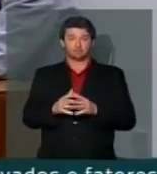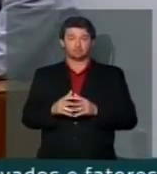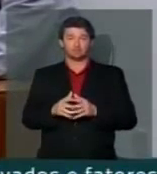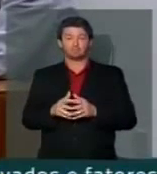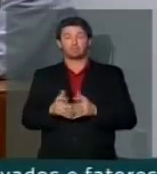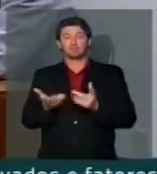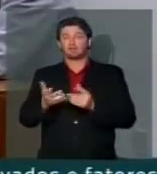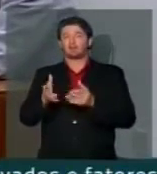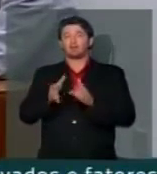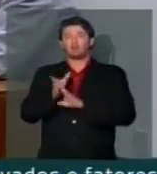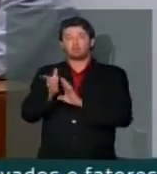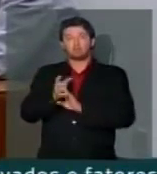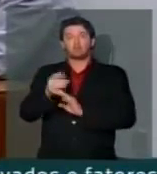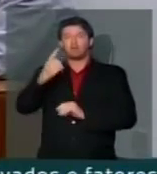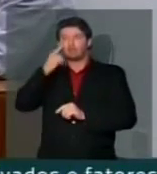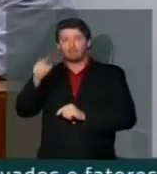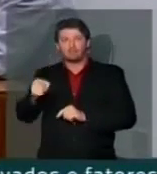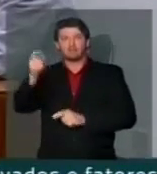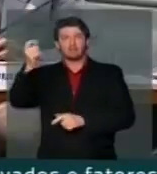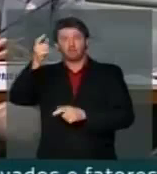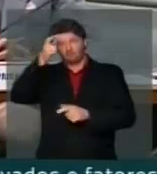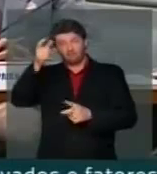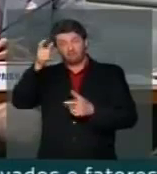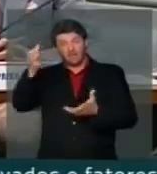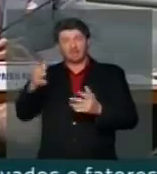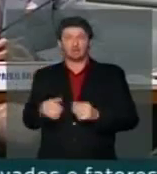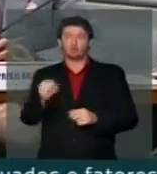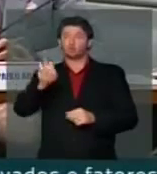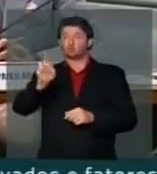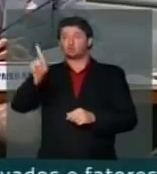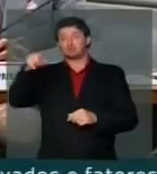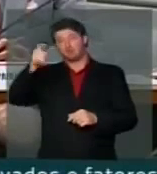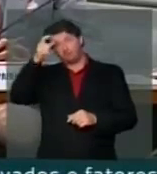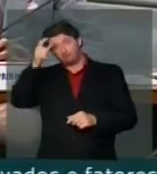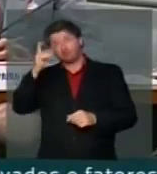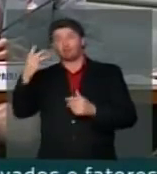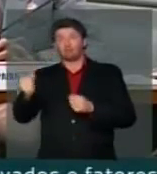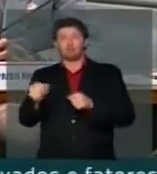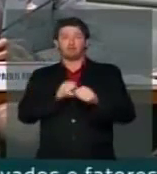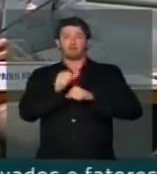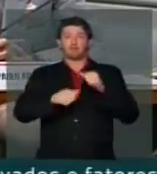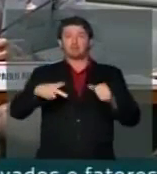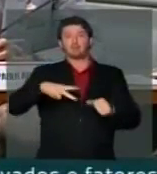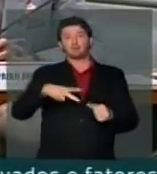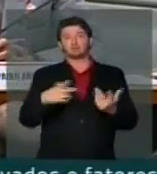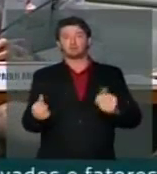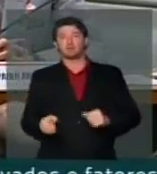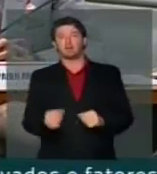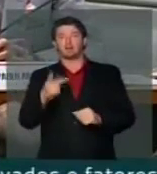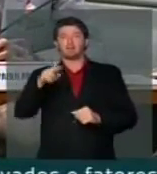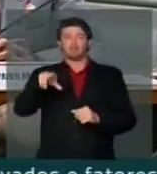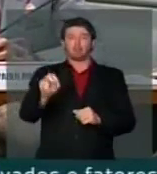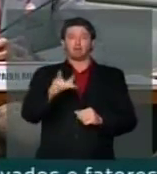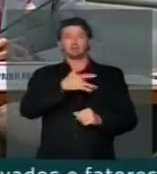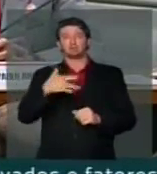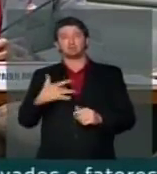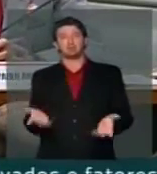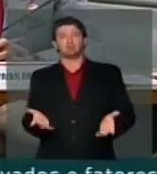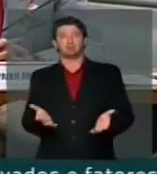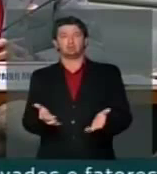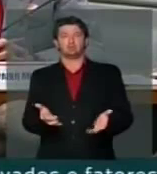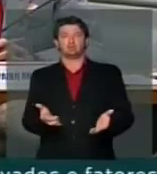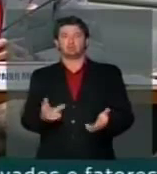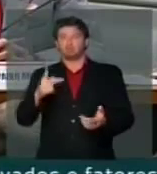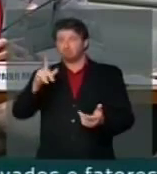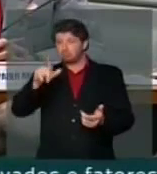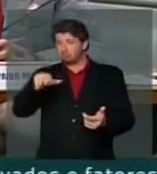de convencê-los, está vendo o inferno da judicialização, o inferno do SUS, vamos caminhar pelo caminho dos planos de saúde. Aquela plano de